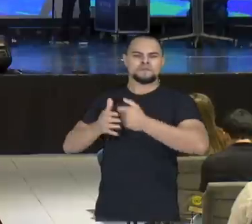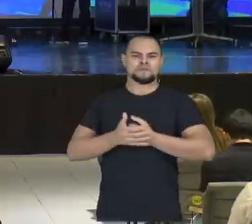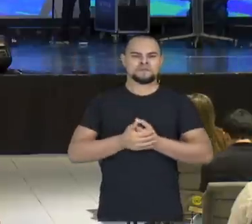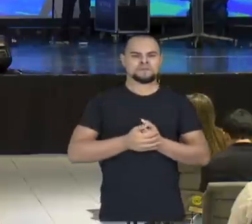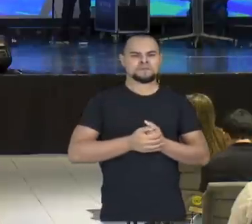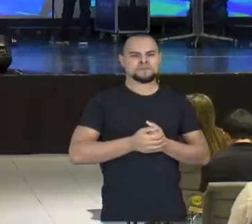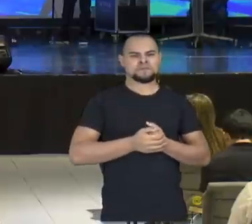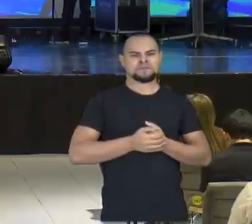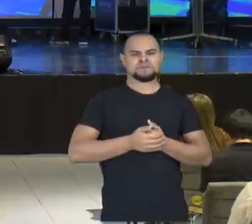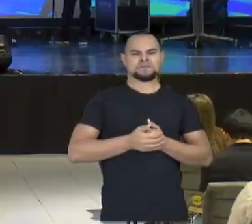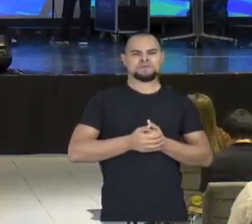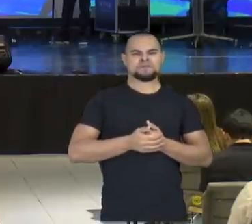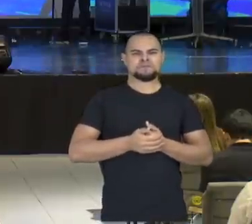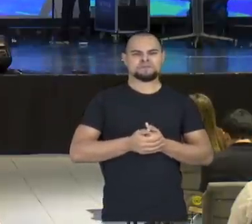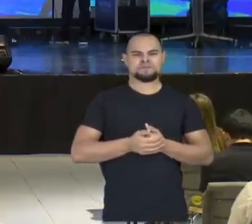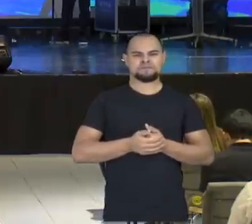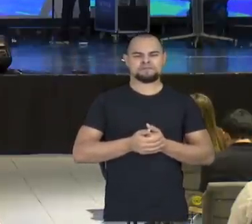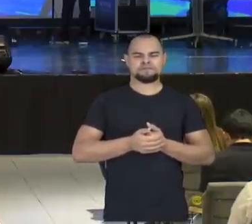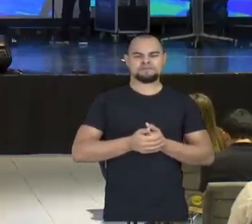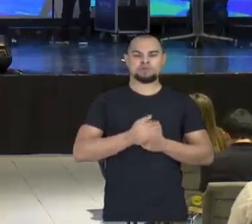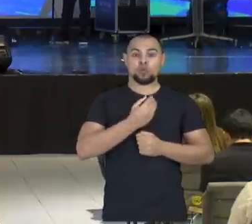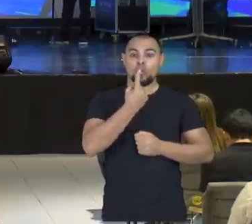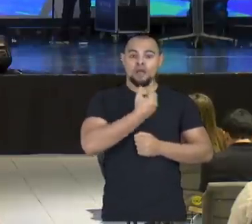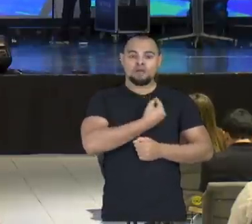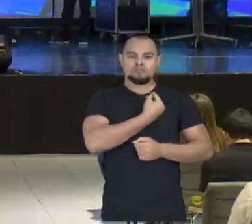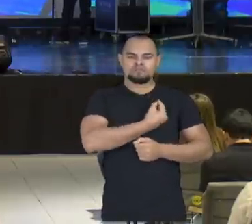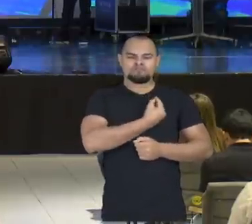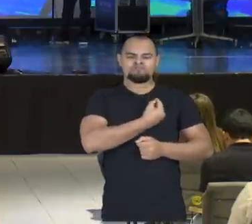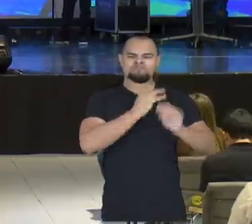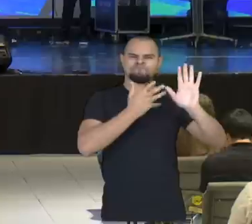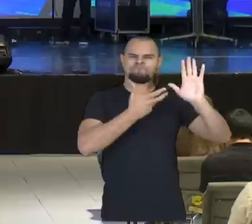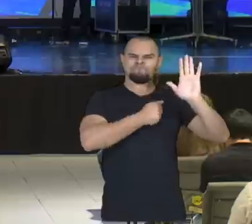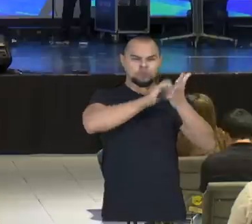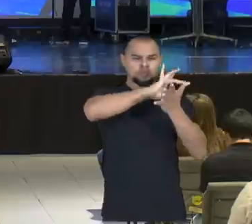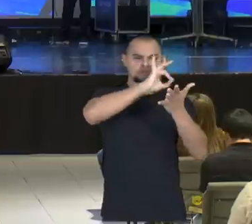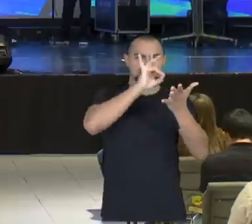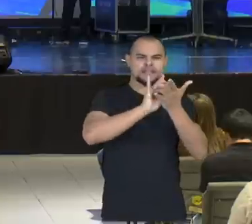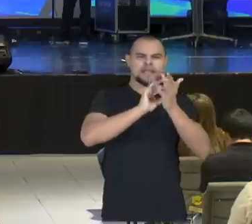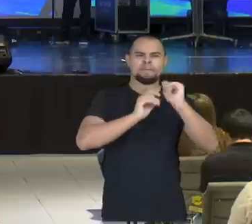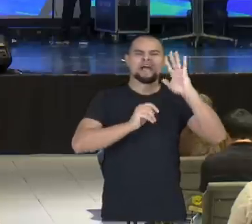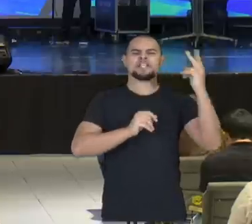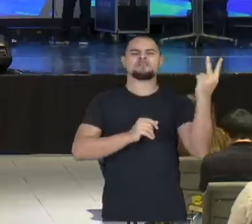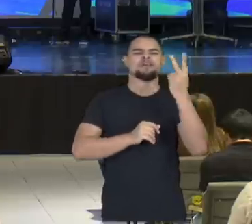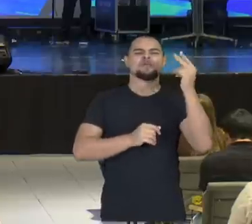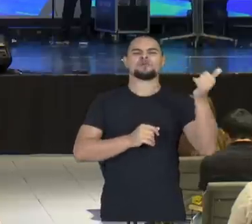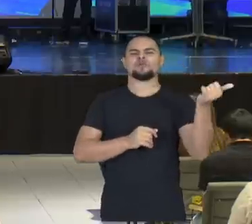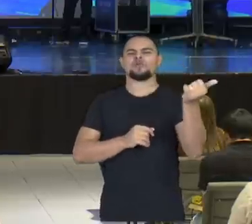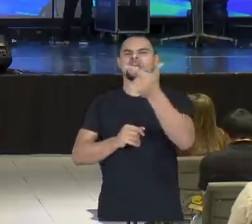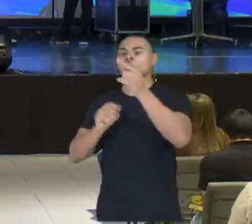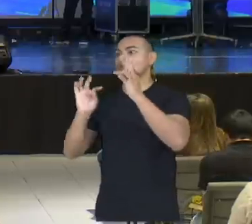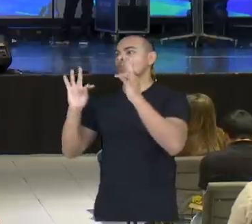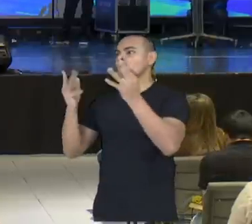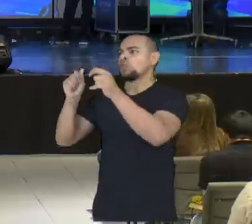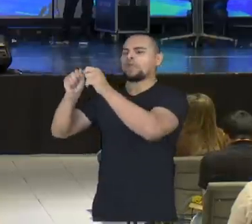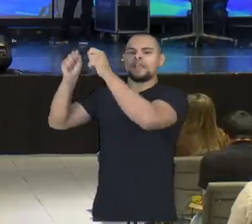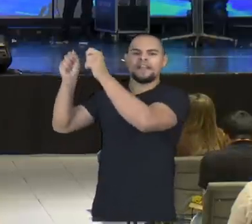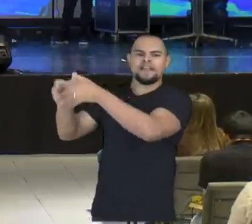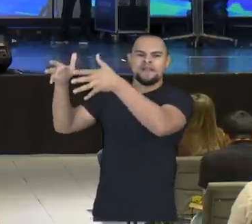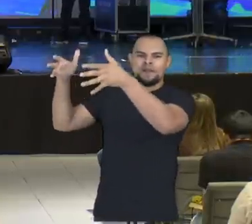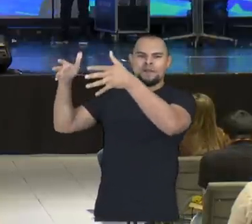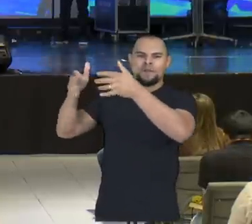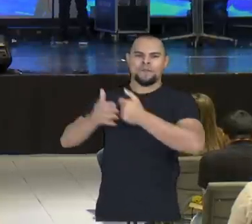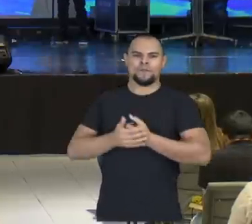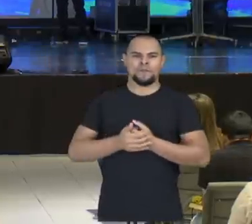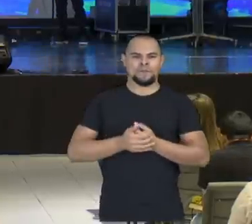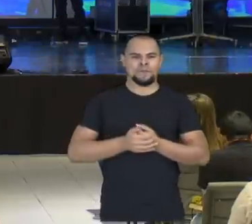Aleluia. Uma vida salva, Cristiane Moreira, louvado seja o nome do Senhor. Quem mais? Eu quero dar um tempo